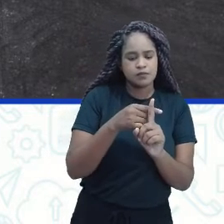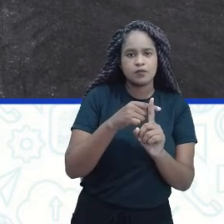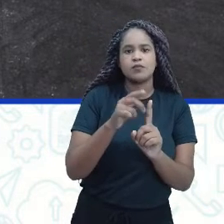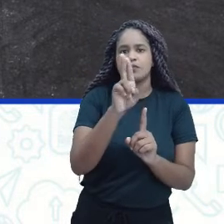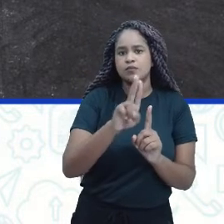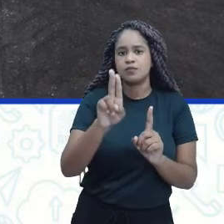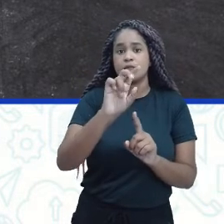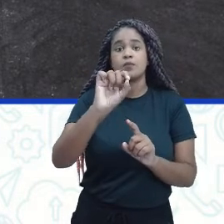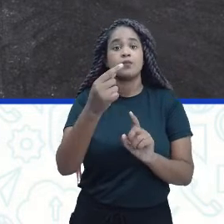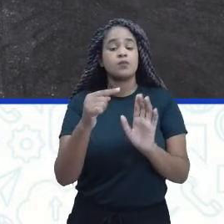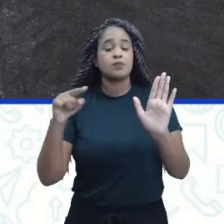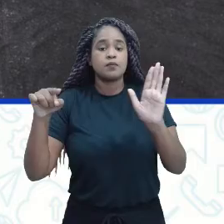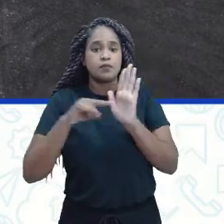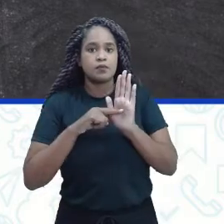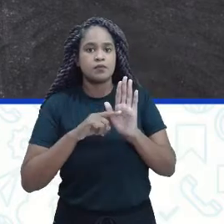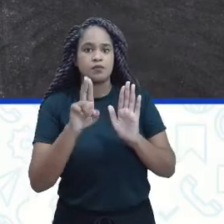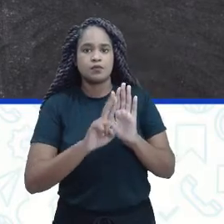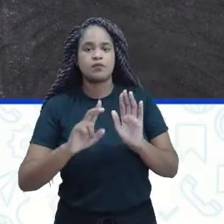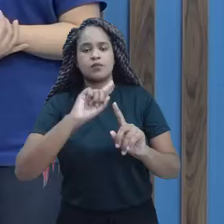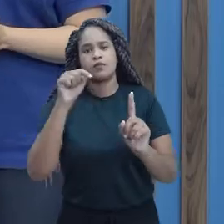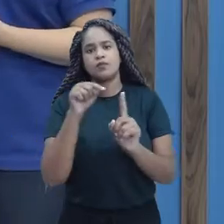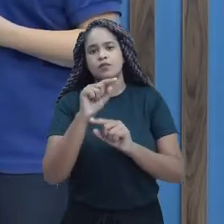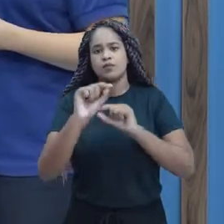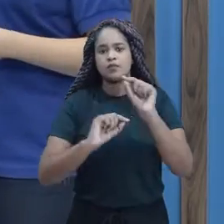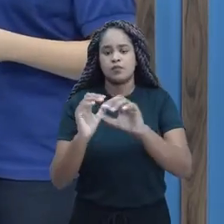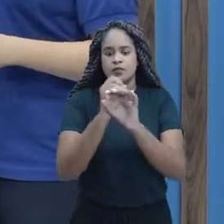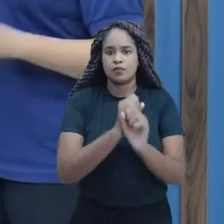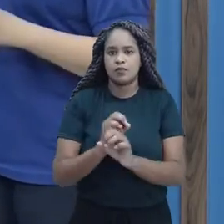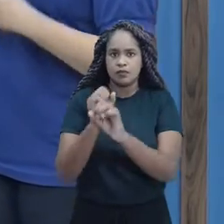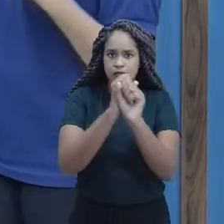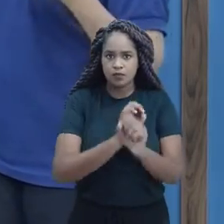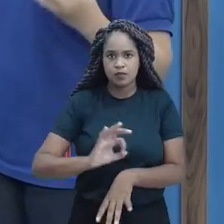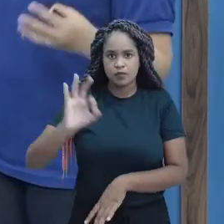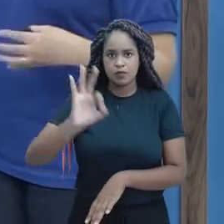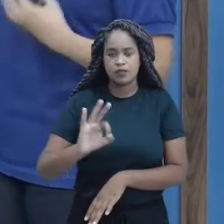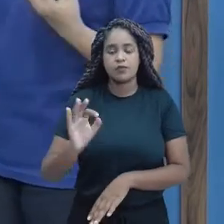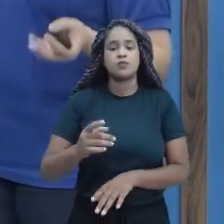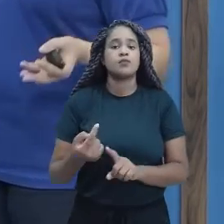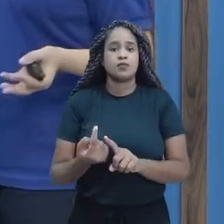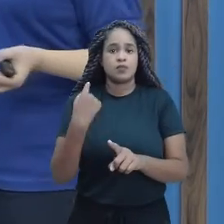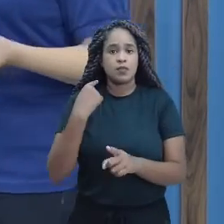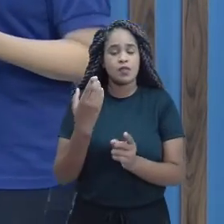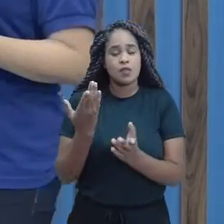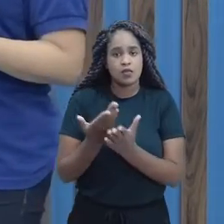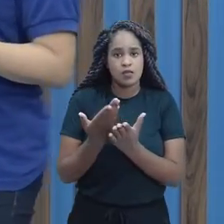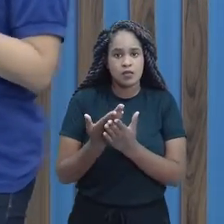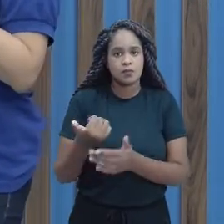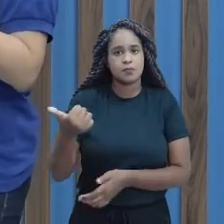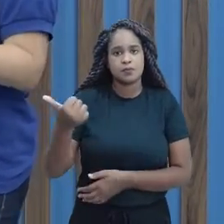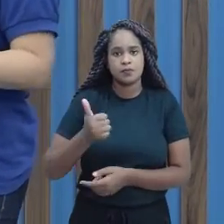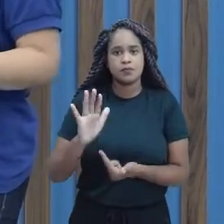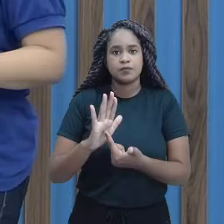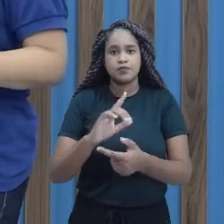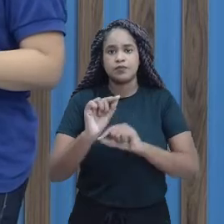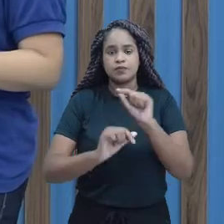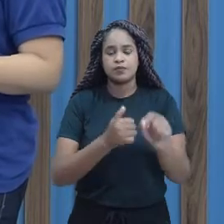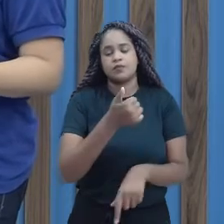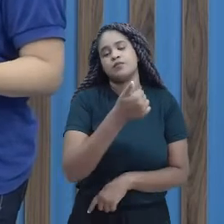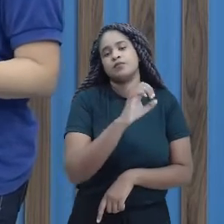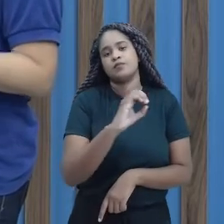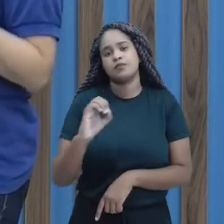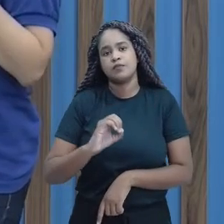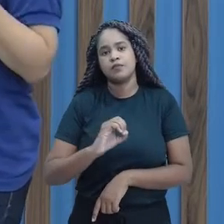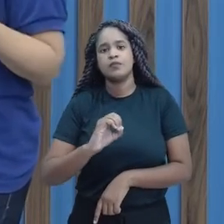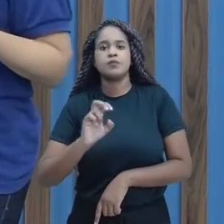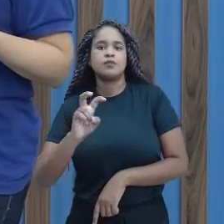da subtração para calcular alguns percentuais, tá? A gente utilizou lá na primeira aula a ideia do 100, do